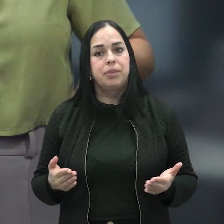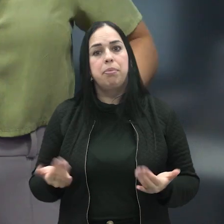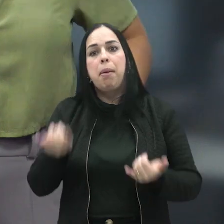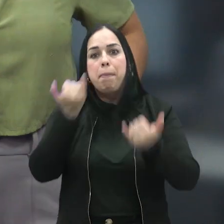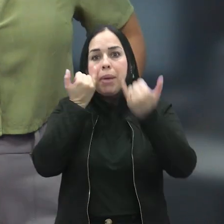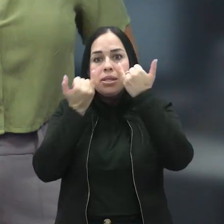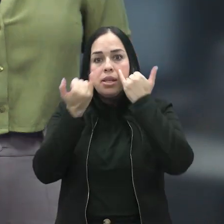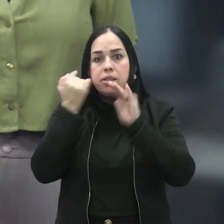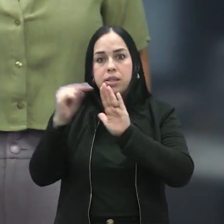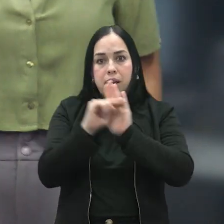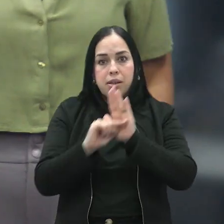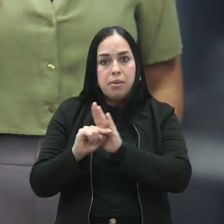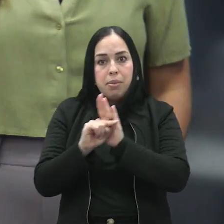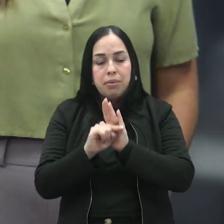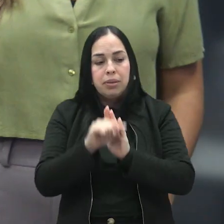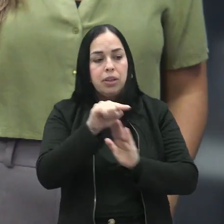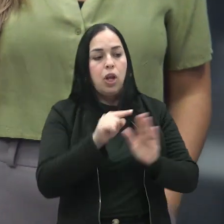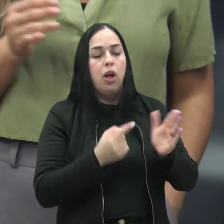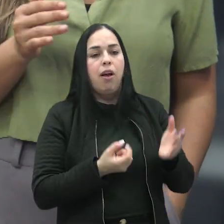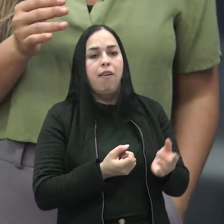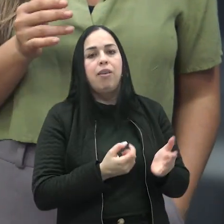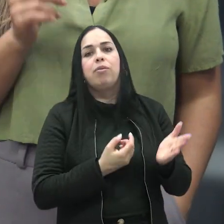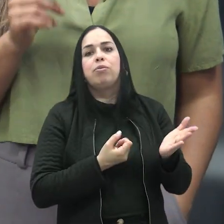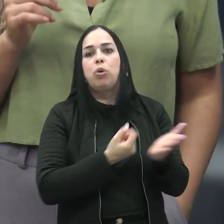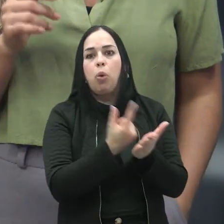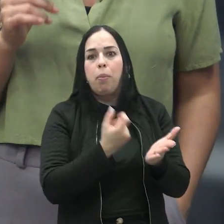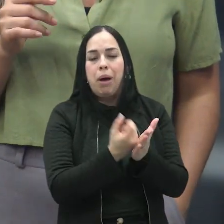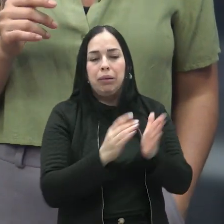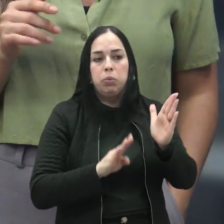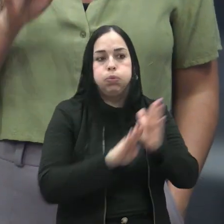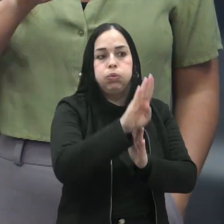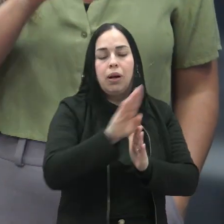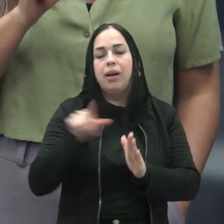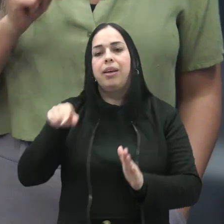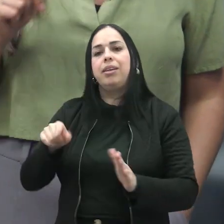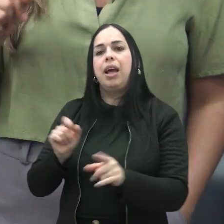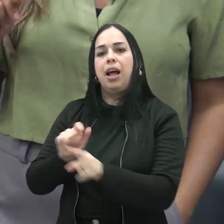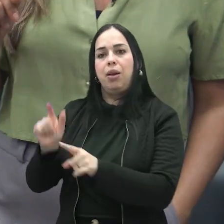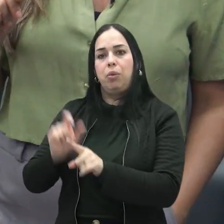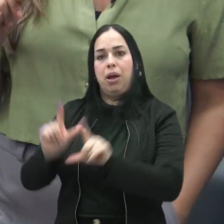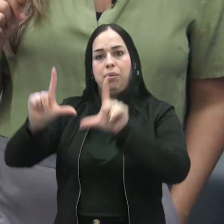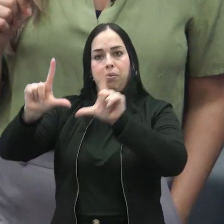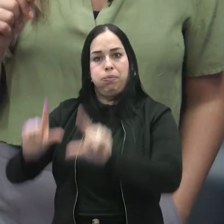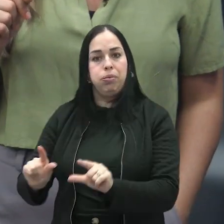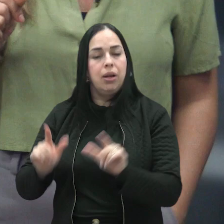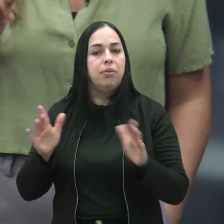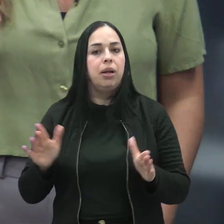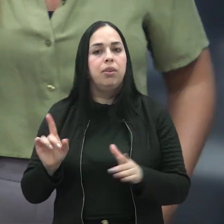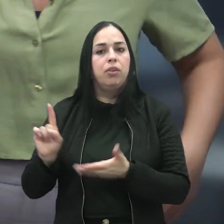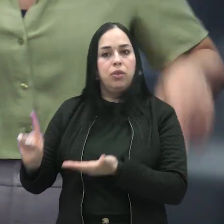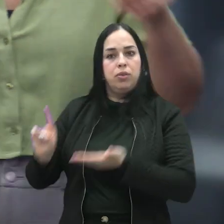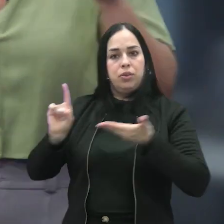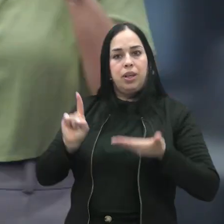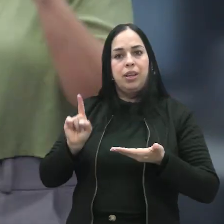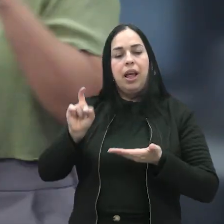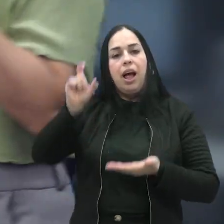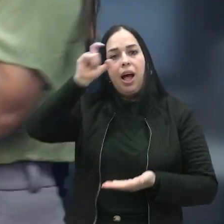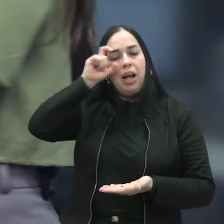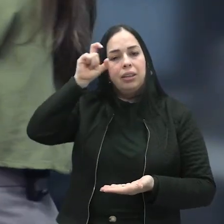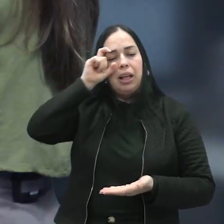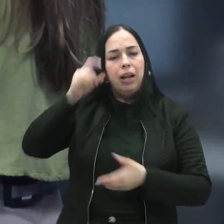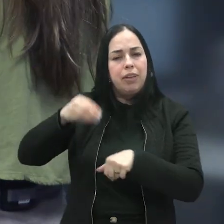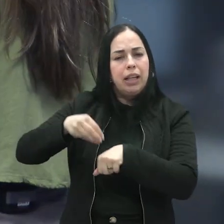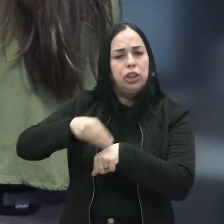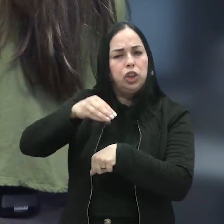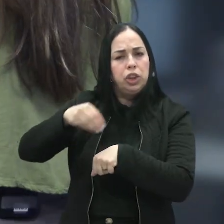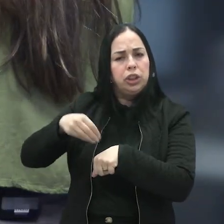Estimativas apontam um aumento nas vendas e uma queda na locação. Vamos chamar a Ana Vitória Caxias para essa conversa? Ela vai trazer dados